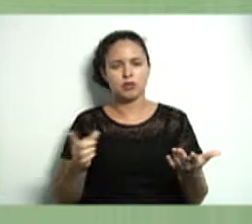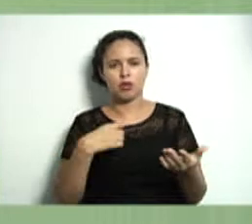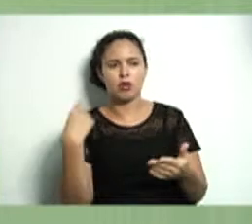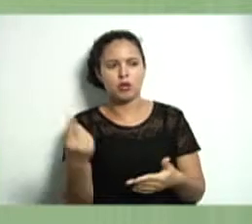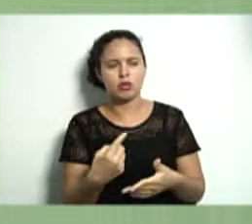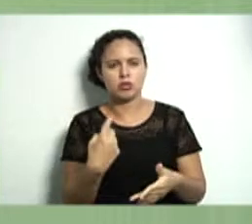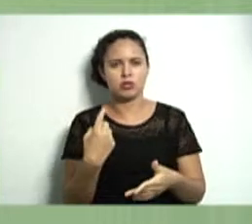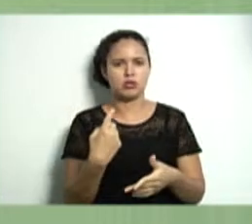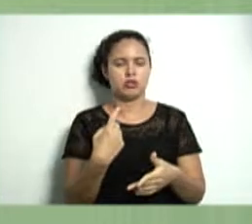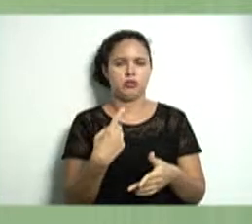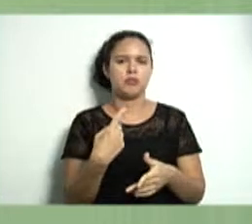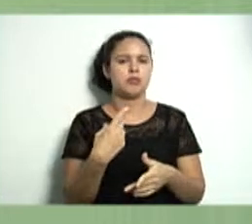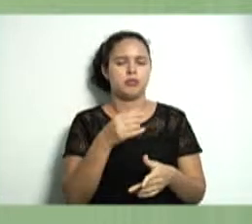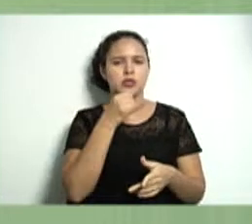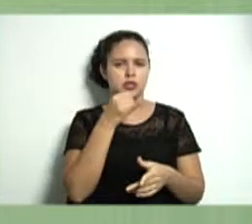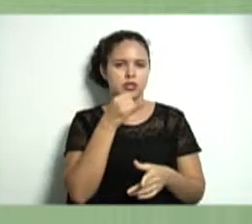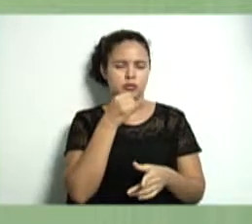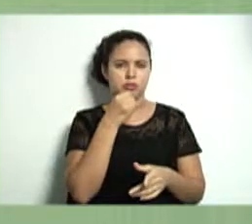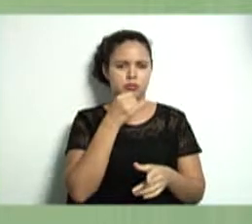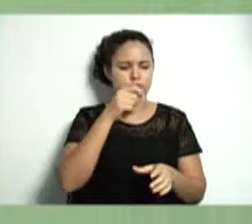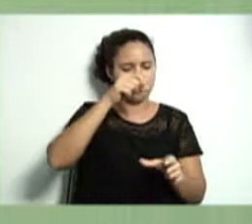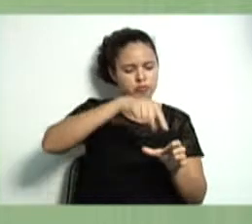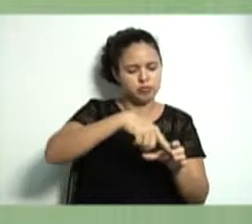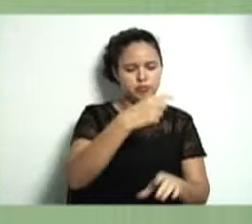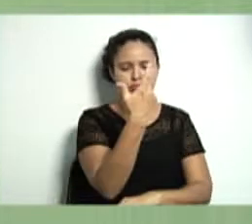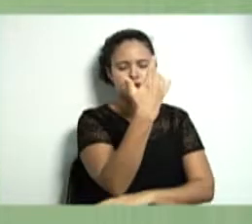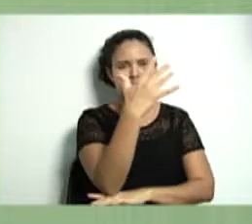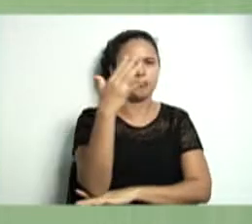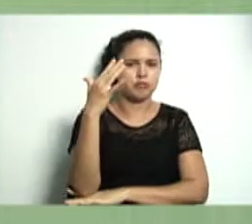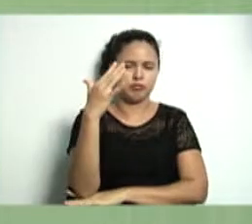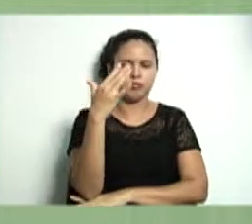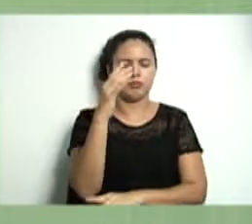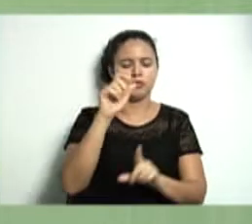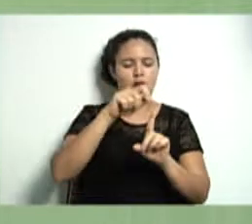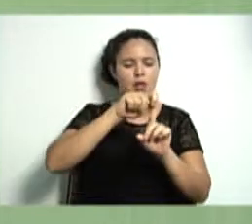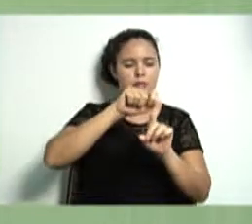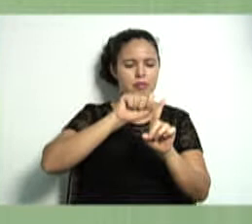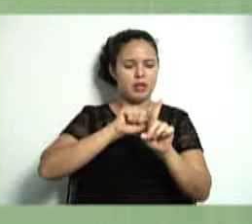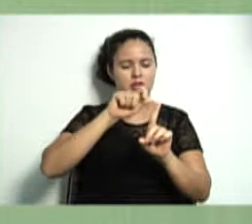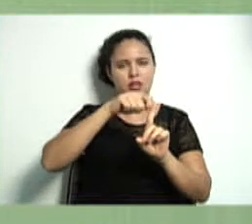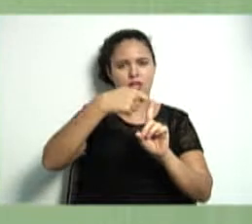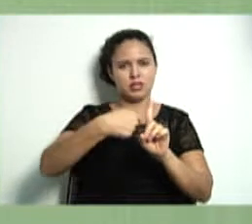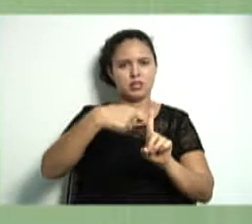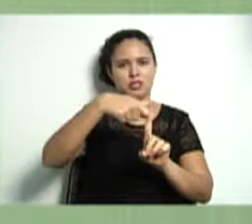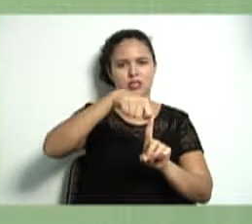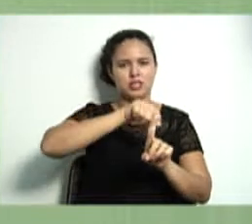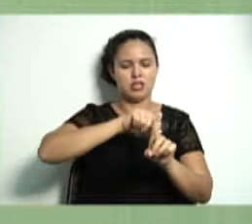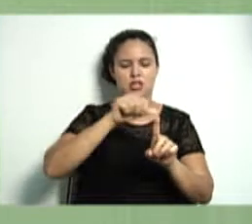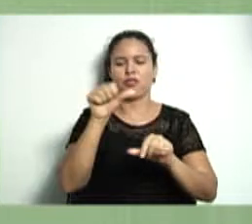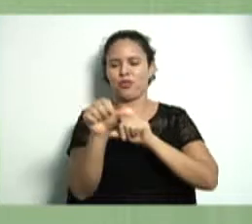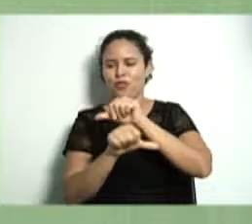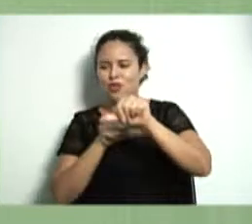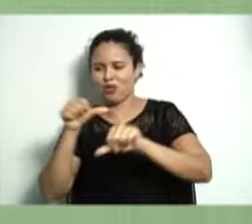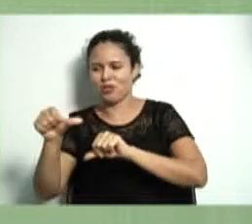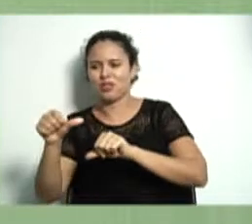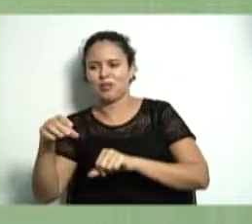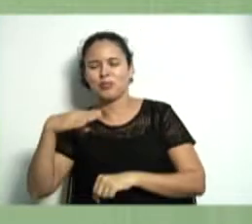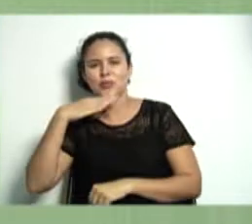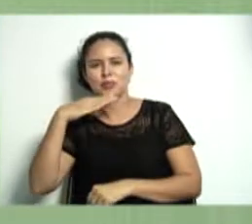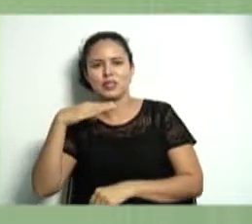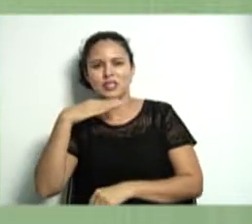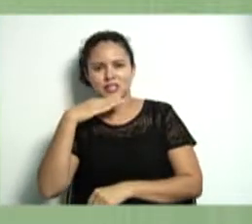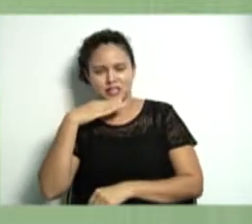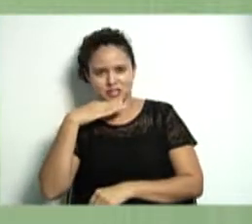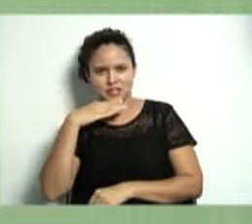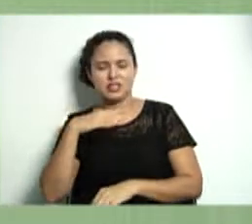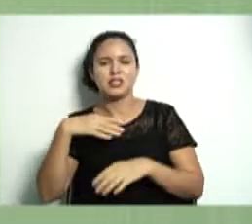Produzimos banana e trocamos por manga. Na atualidade, não trocamos os bens por outros bens. Trocamos os bens por dinheiro.